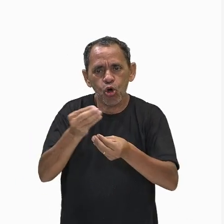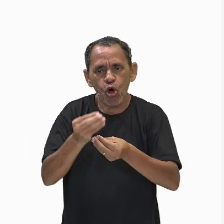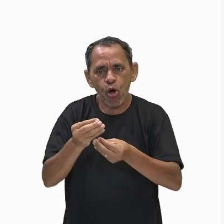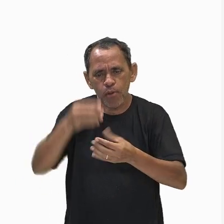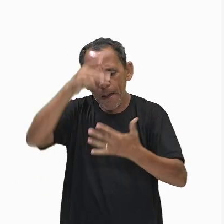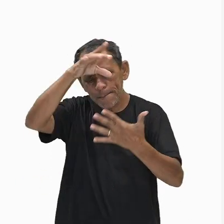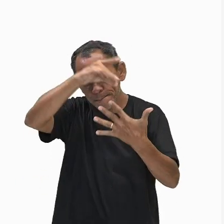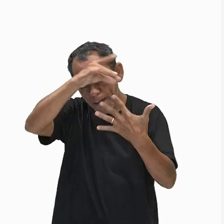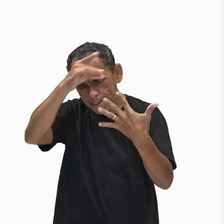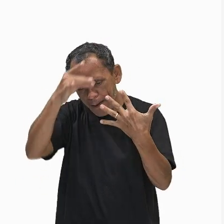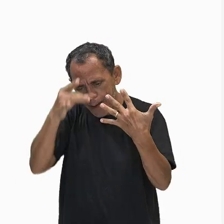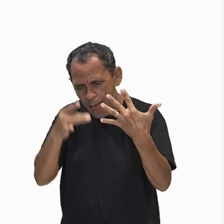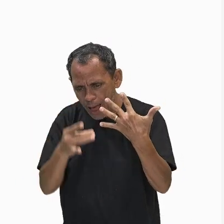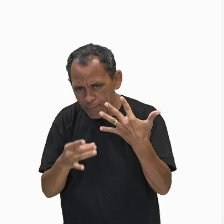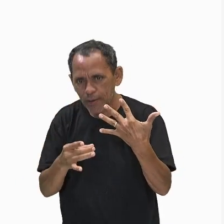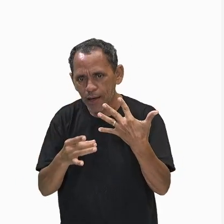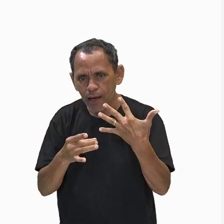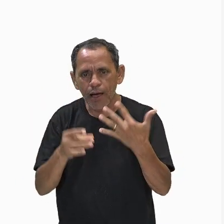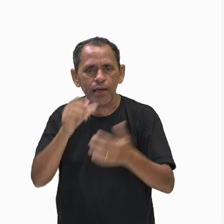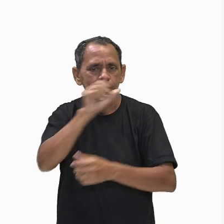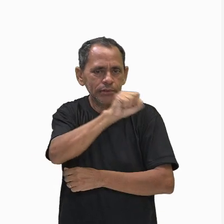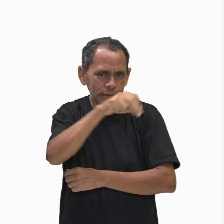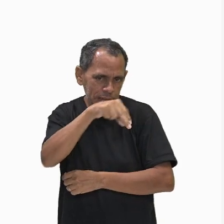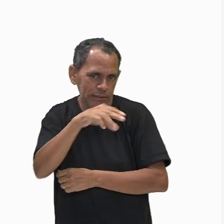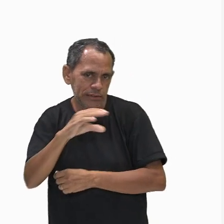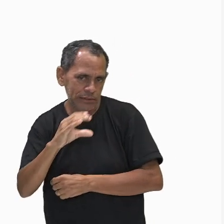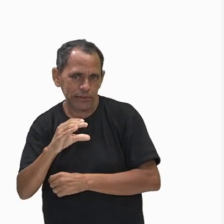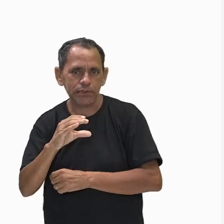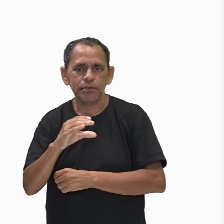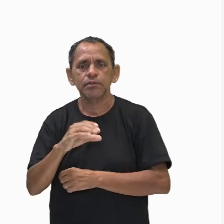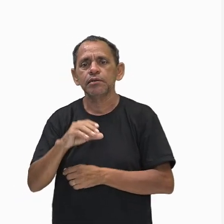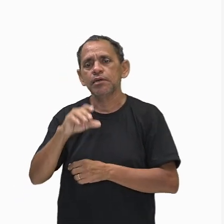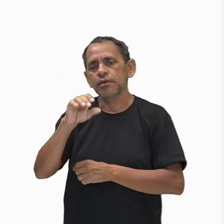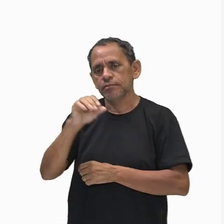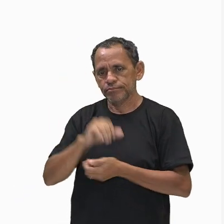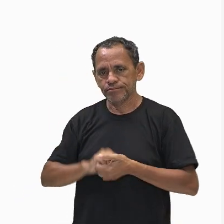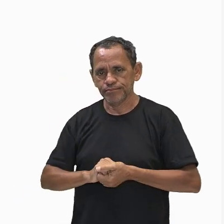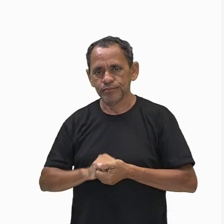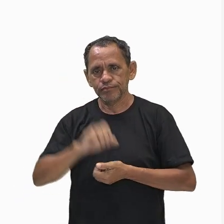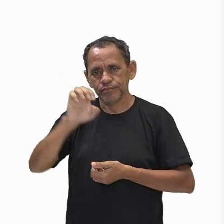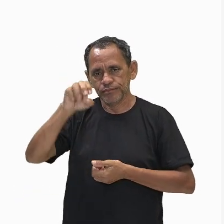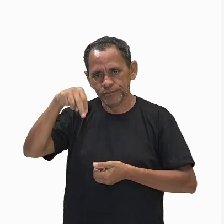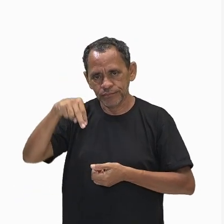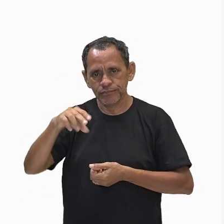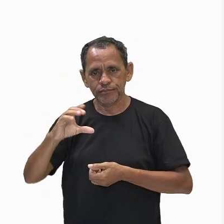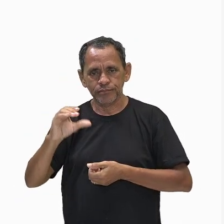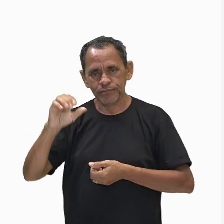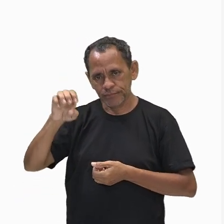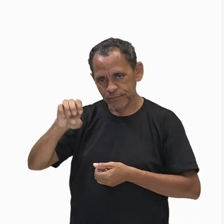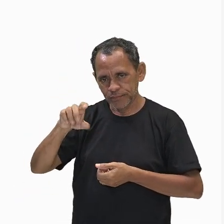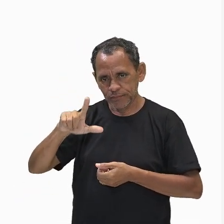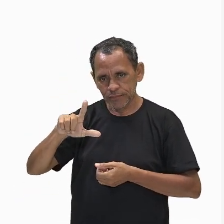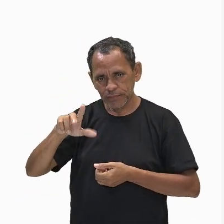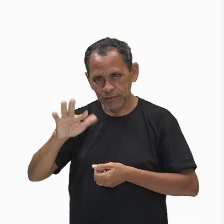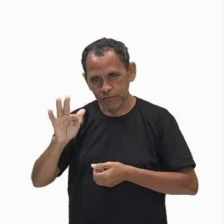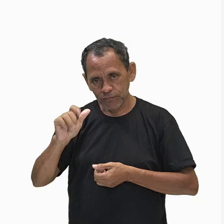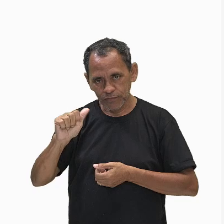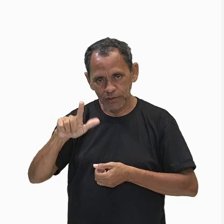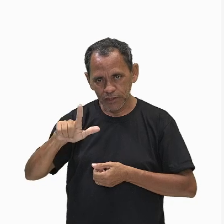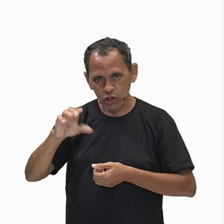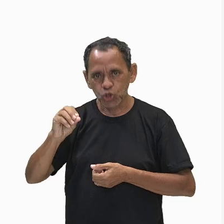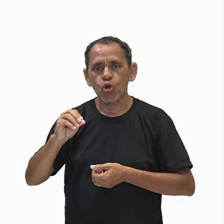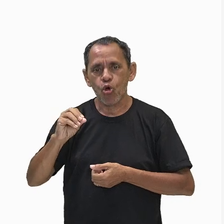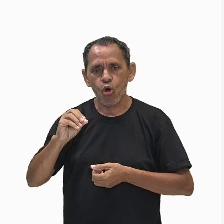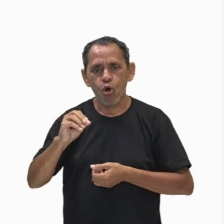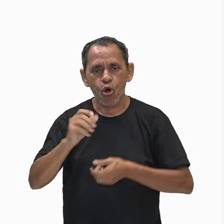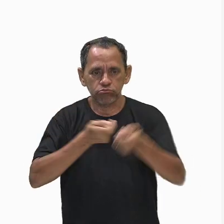sistema nervoso central, o encéfalo. Como são partes, tá, do encéfalo. Ele vai comandar a medula